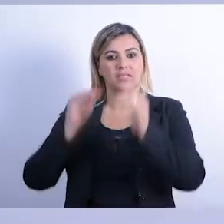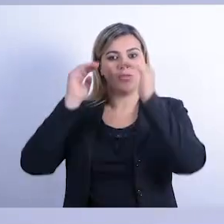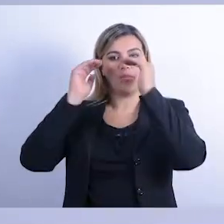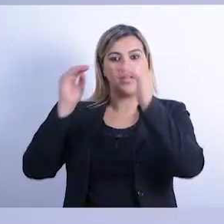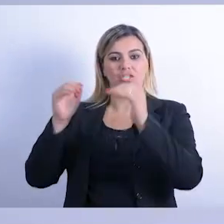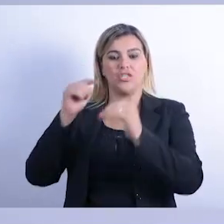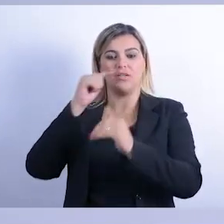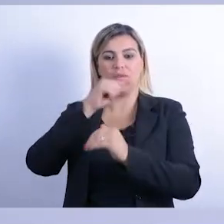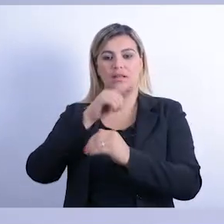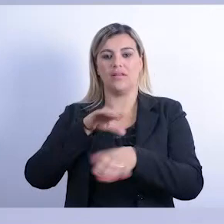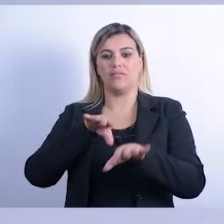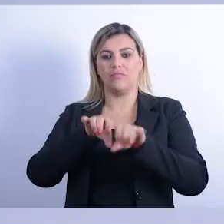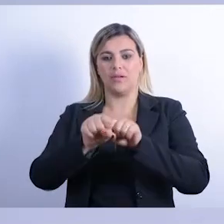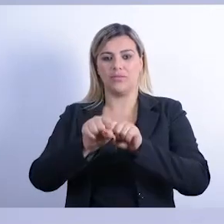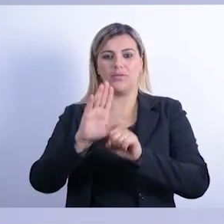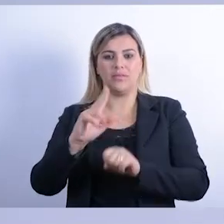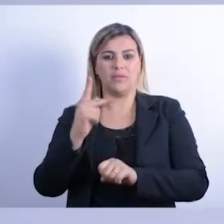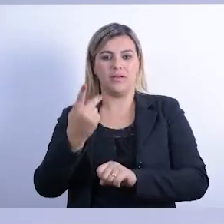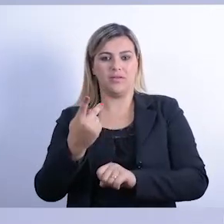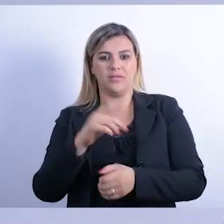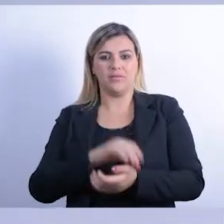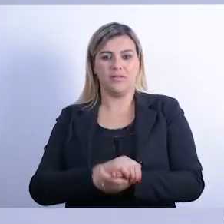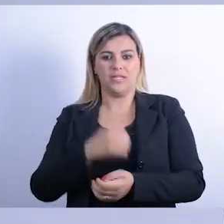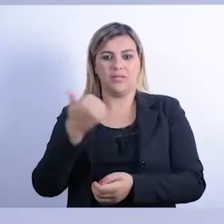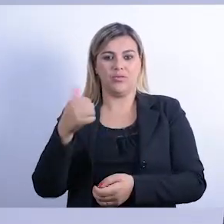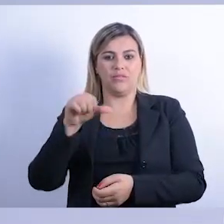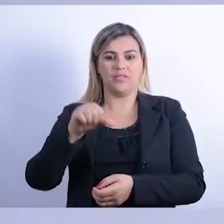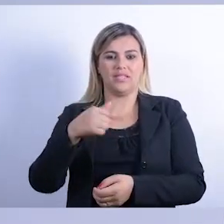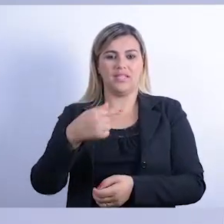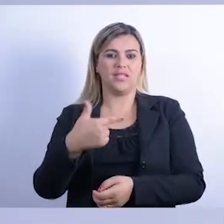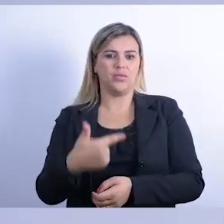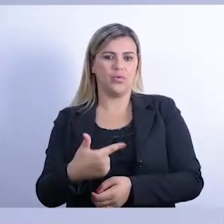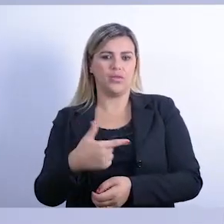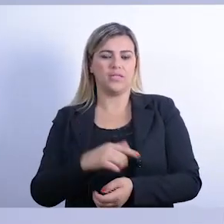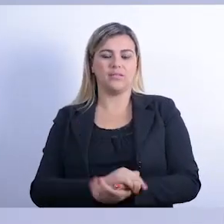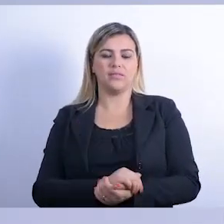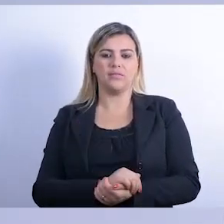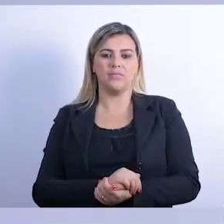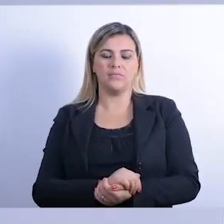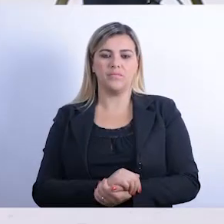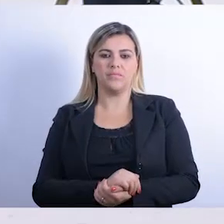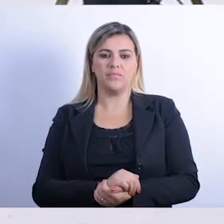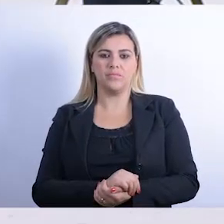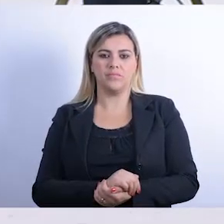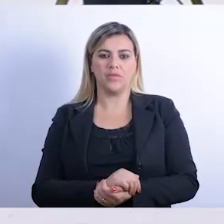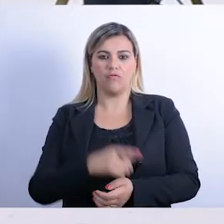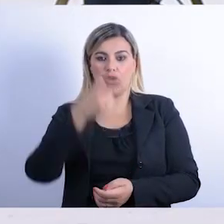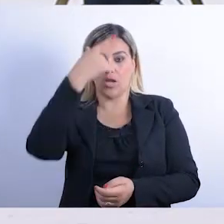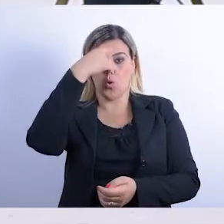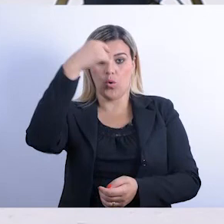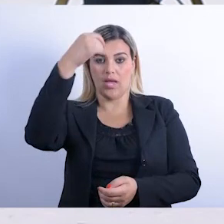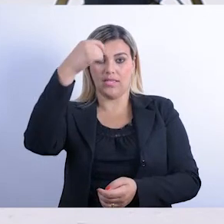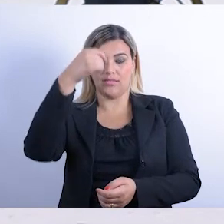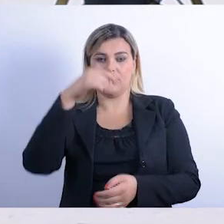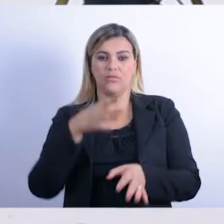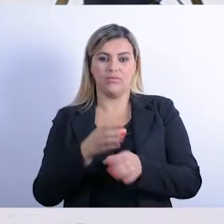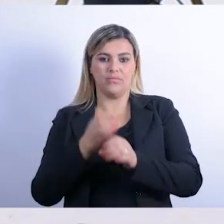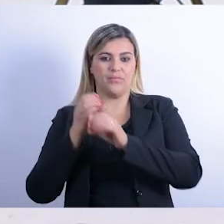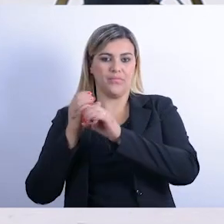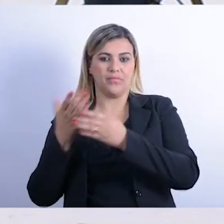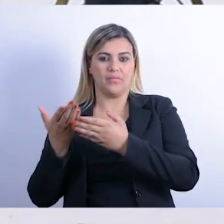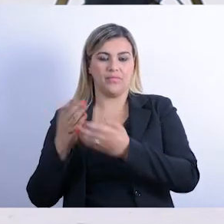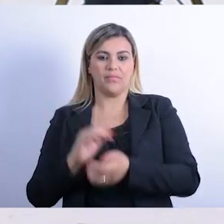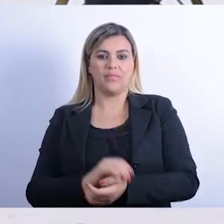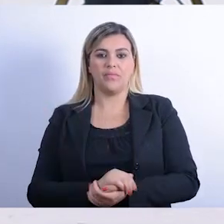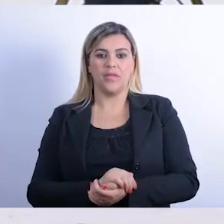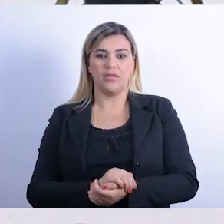ser paraninfo da nossa turma, dia 22 de dezembro de 1972. A primeira colação de grau